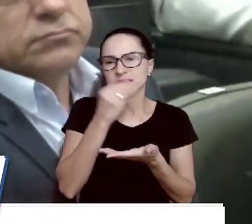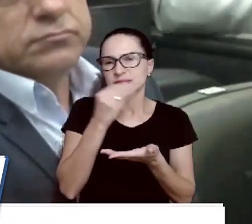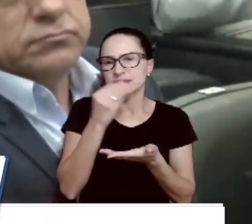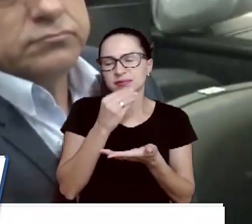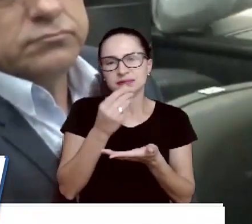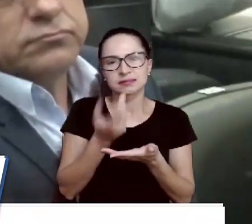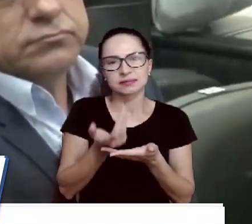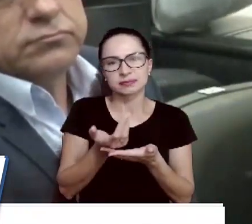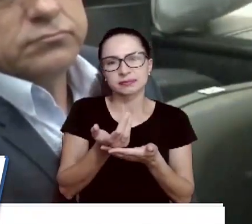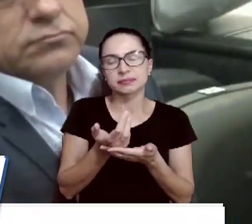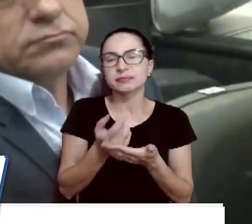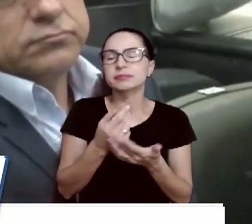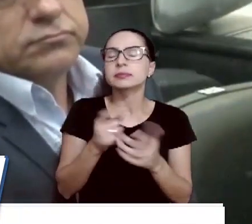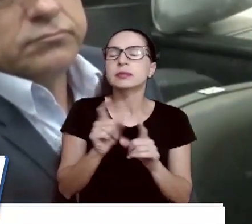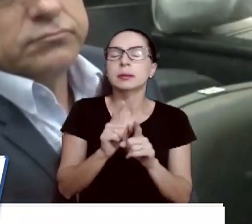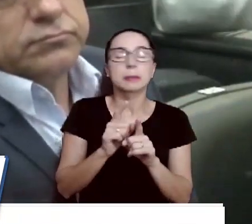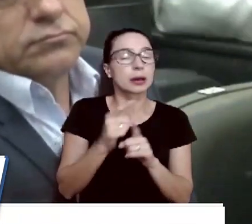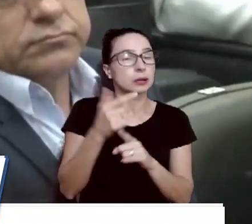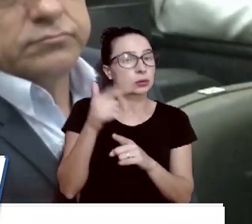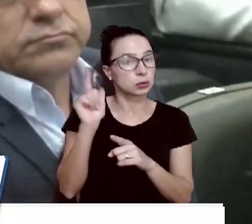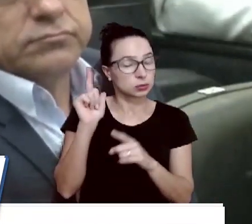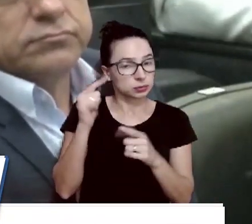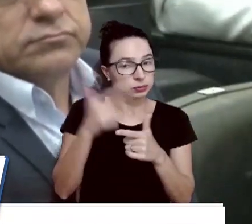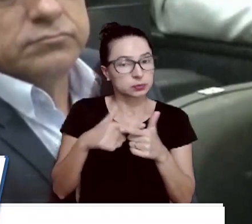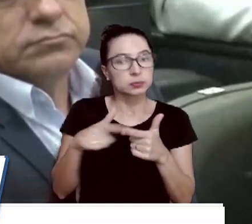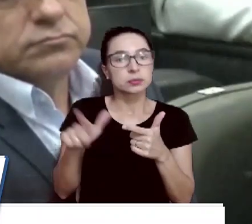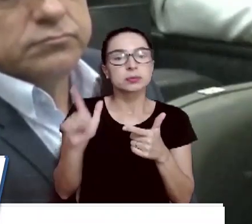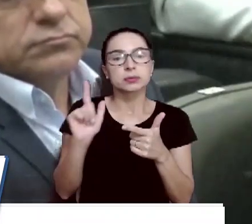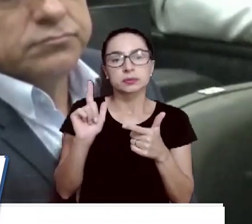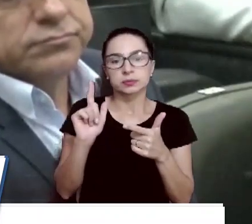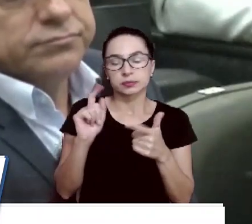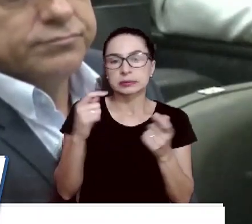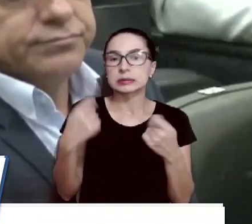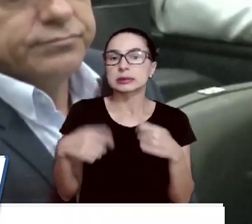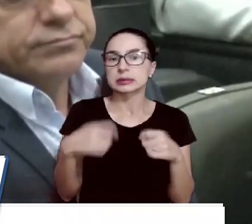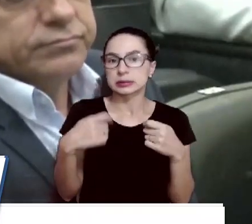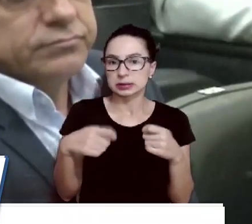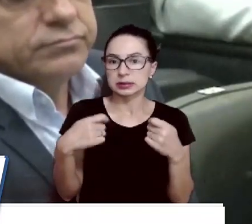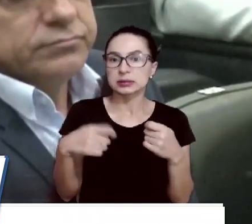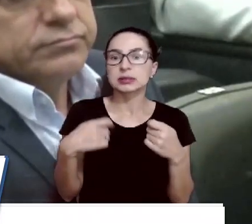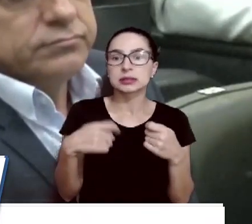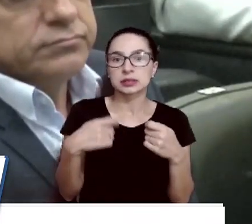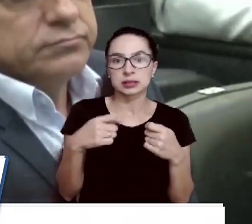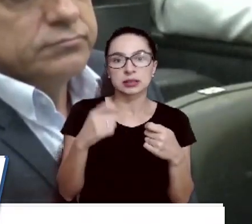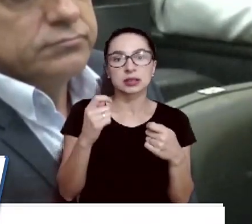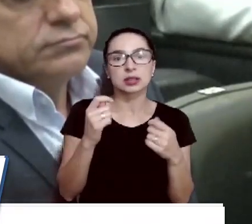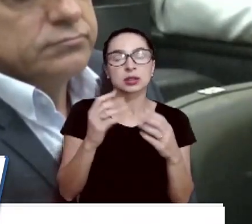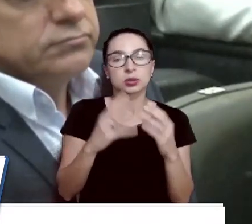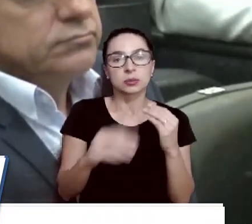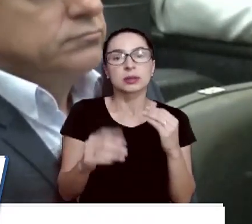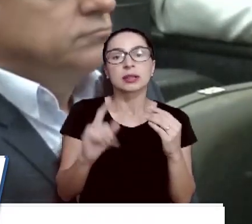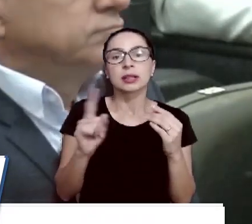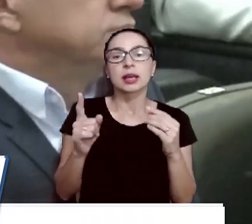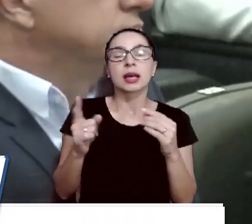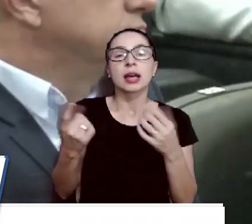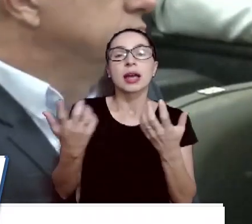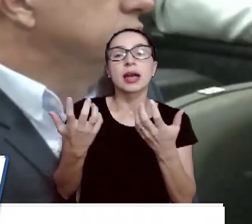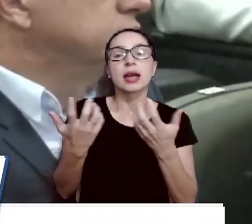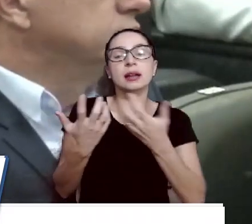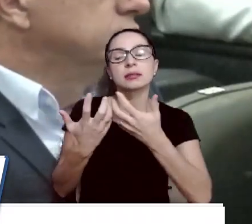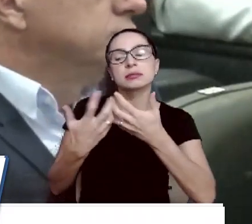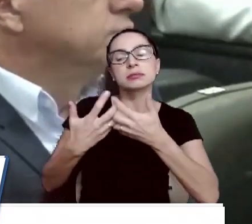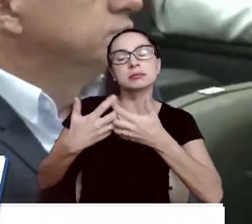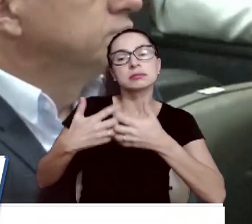E tem um outro problema que precisa ser resolvido. É a sincronia